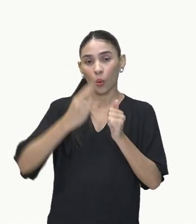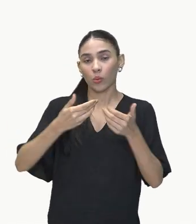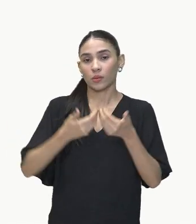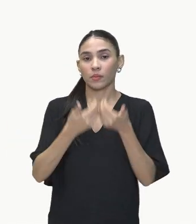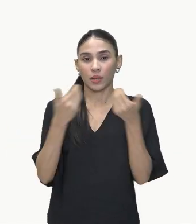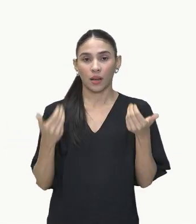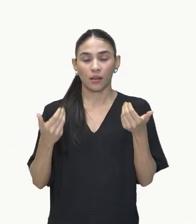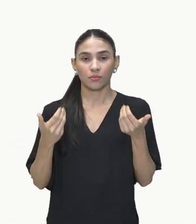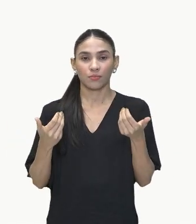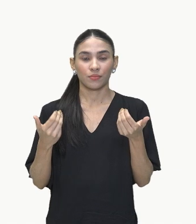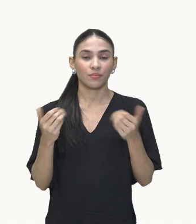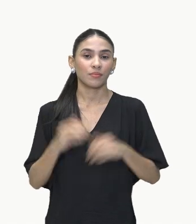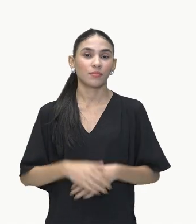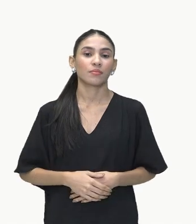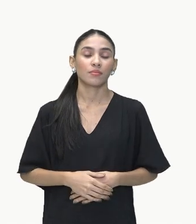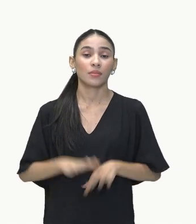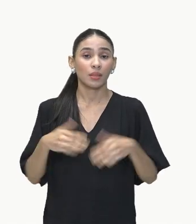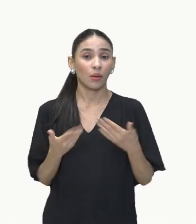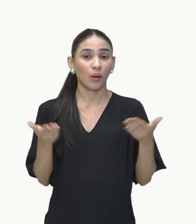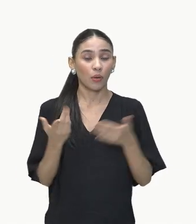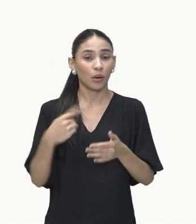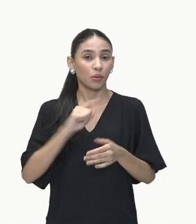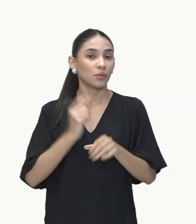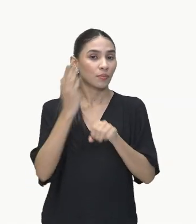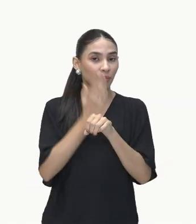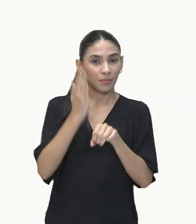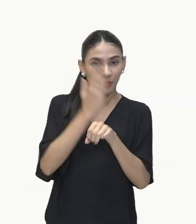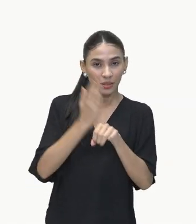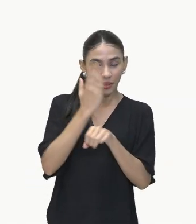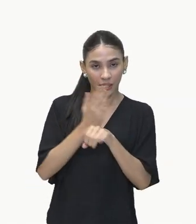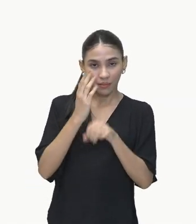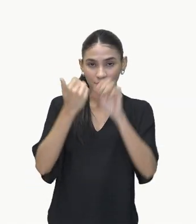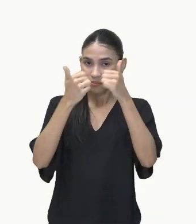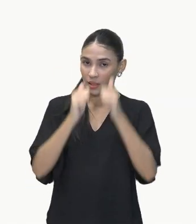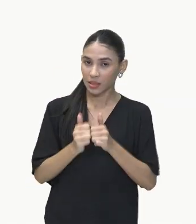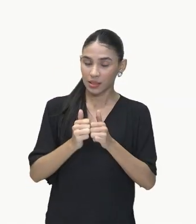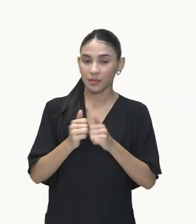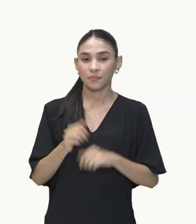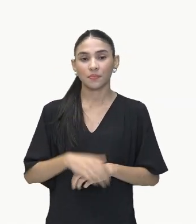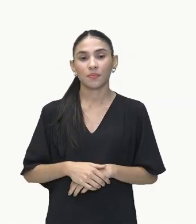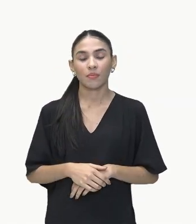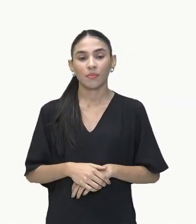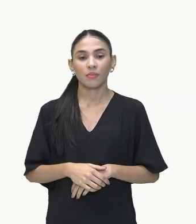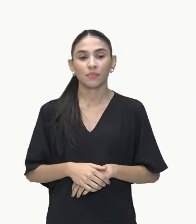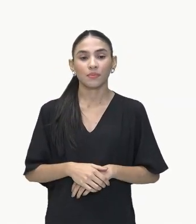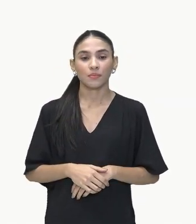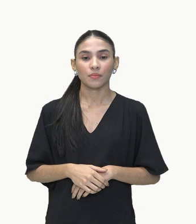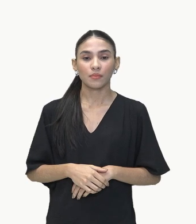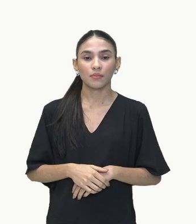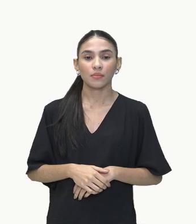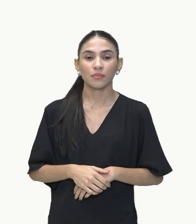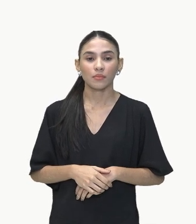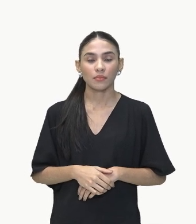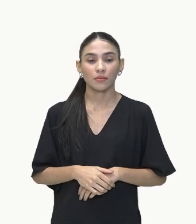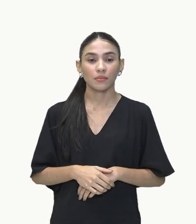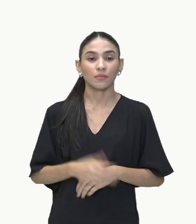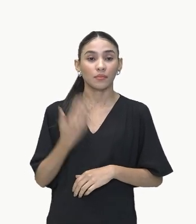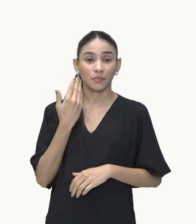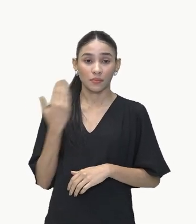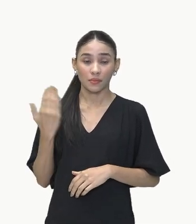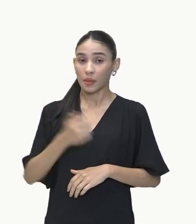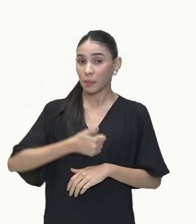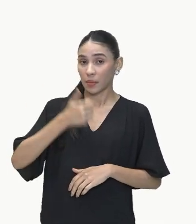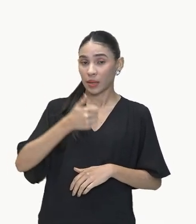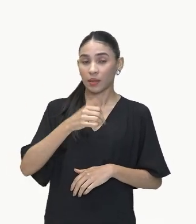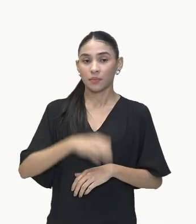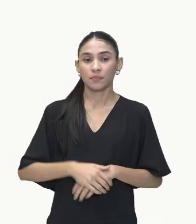estão separados. Então, agora vamos aplicar, vamos resolver aqui alguns exemplos. Então, olha só, primeiro